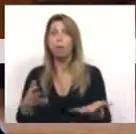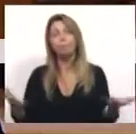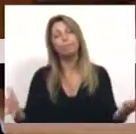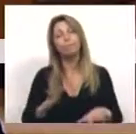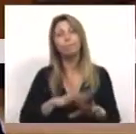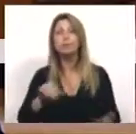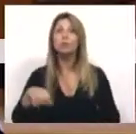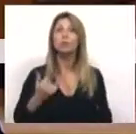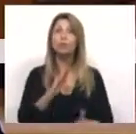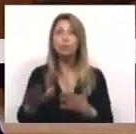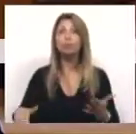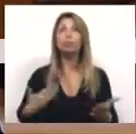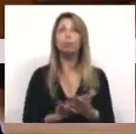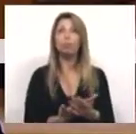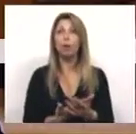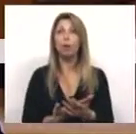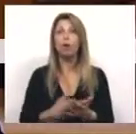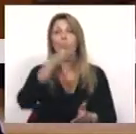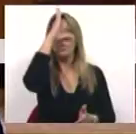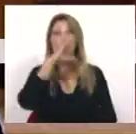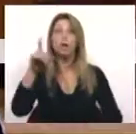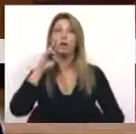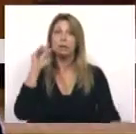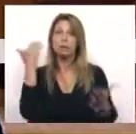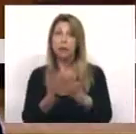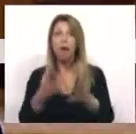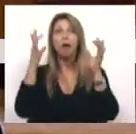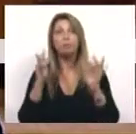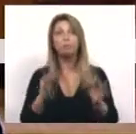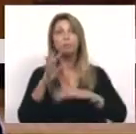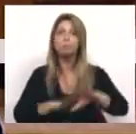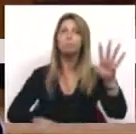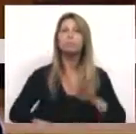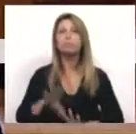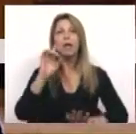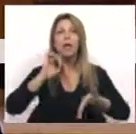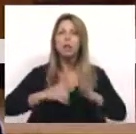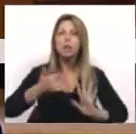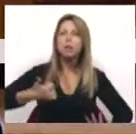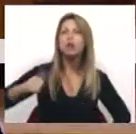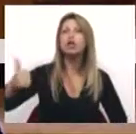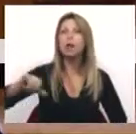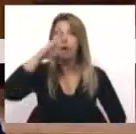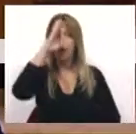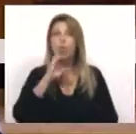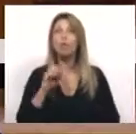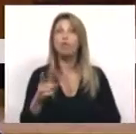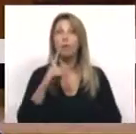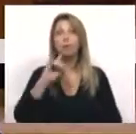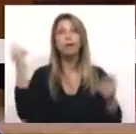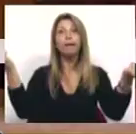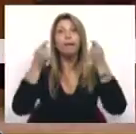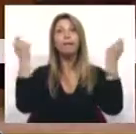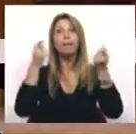os Verdes propõem que o Governo garanta que serão empreendidas e testadas no terreno campanhas de